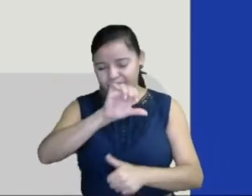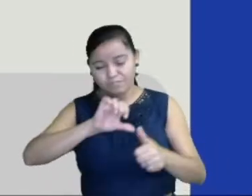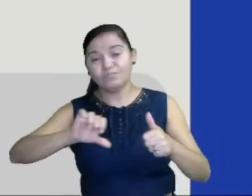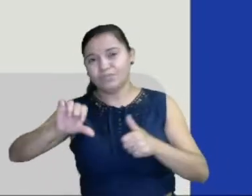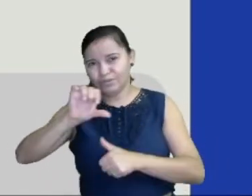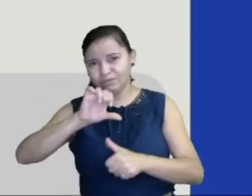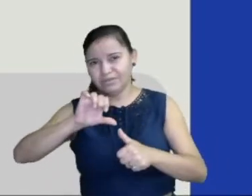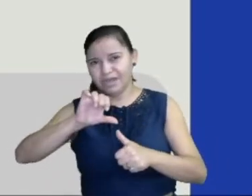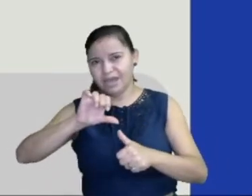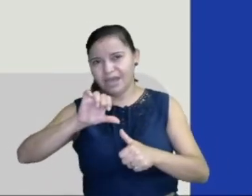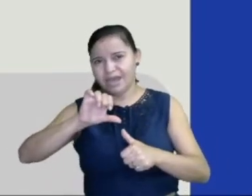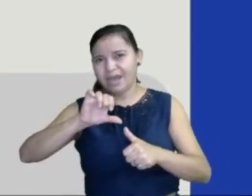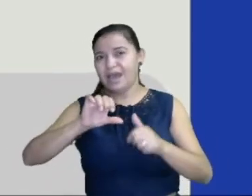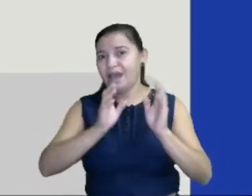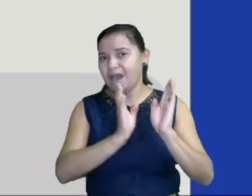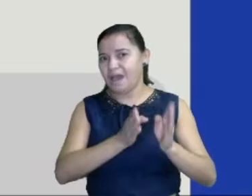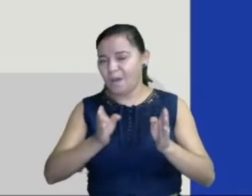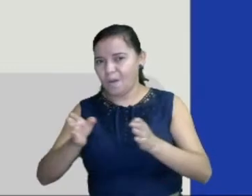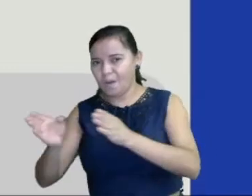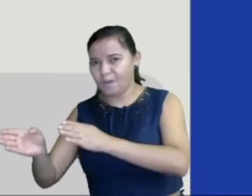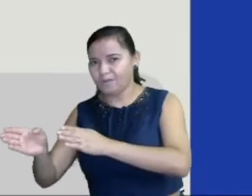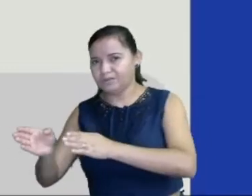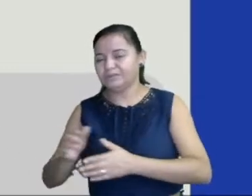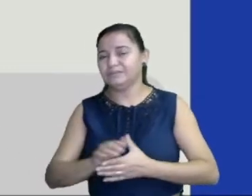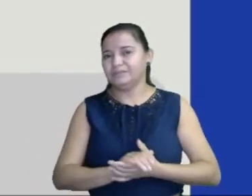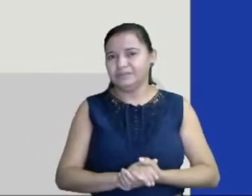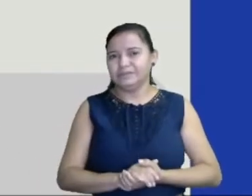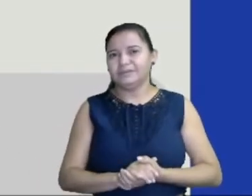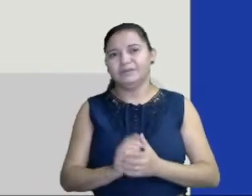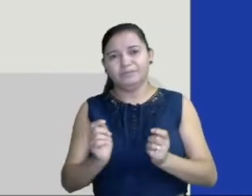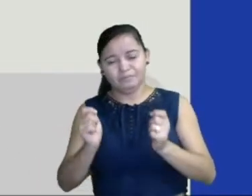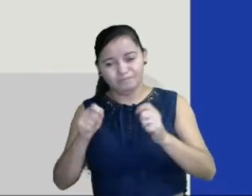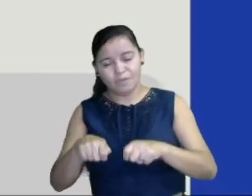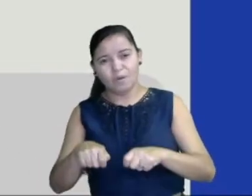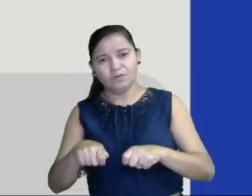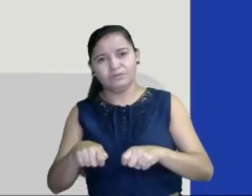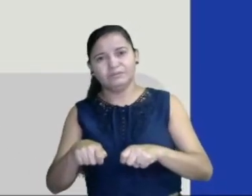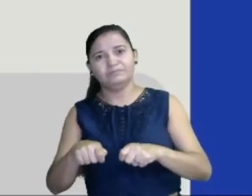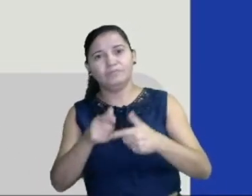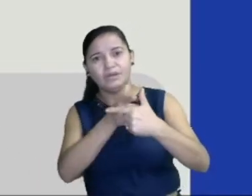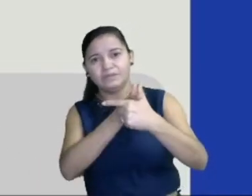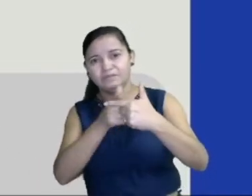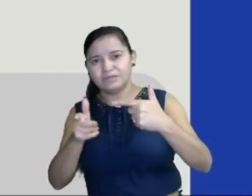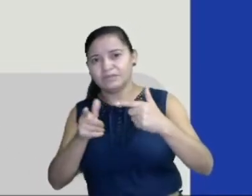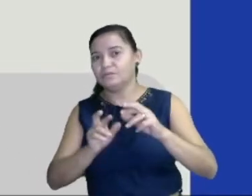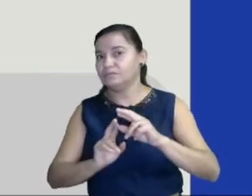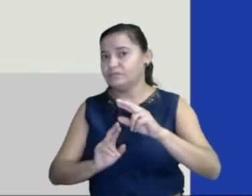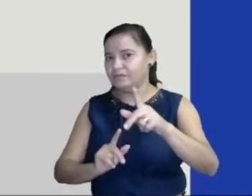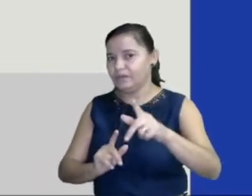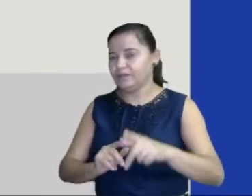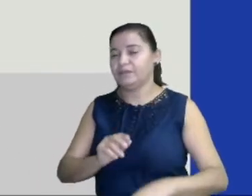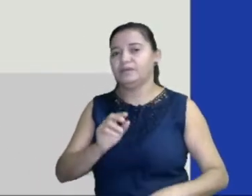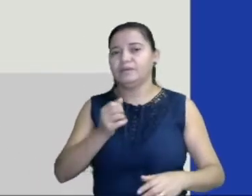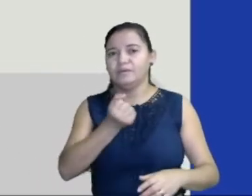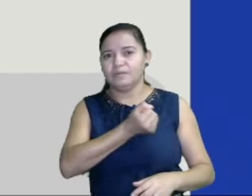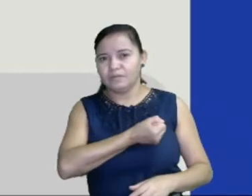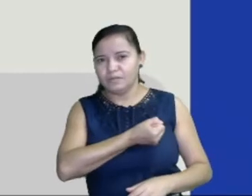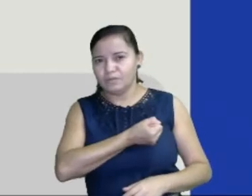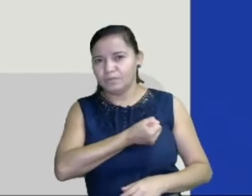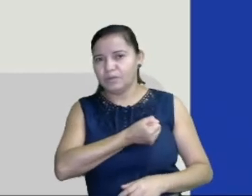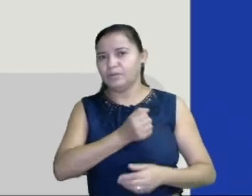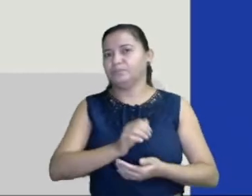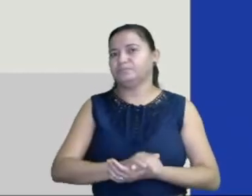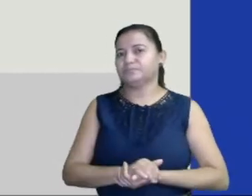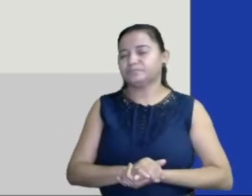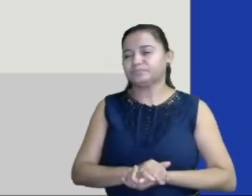ordem no dividendo divisor a divisão vai ser diferente então vamos ver um exemplo aí com números né